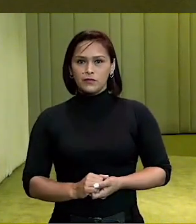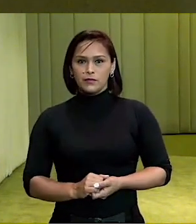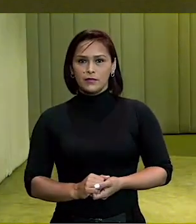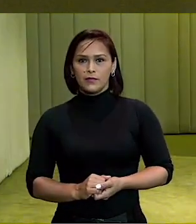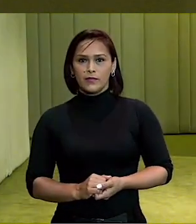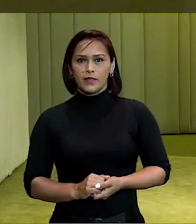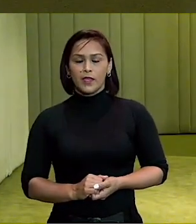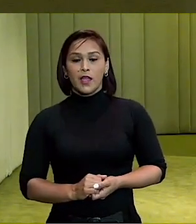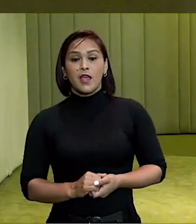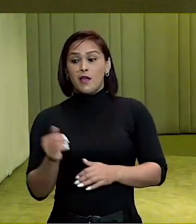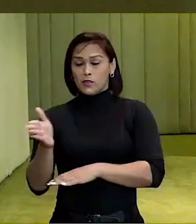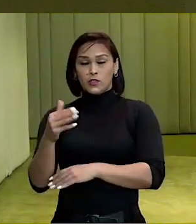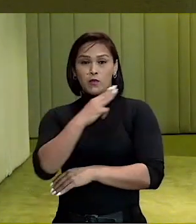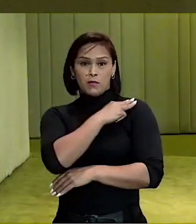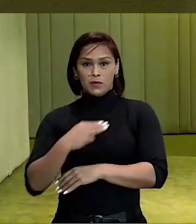Senhor ministro